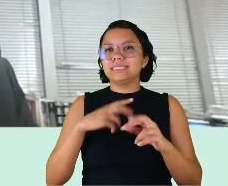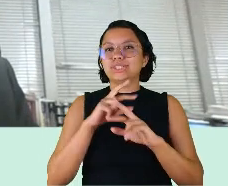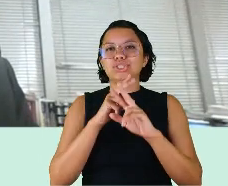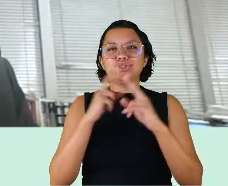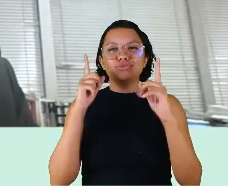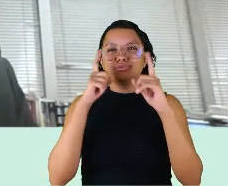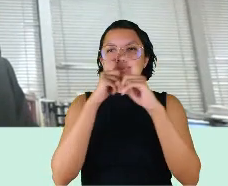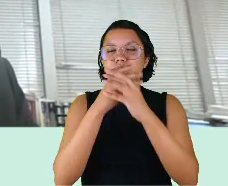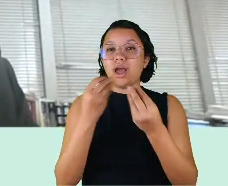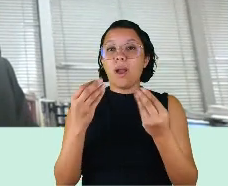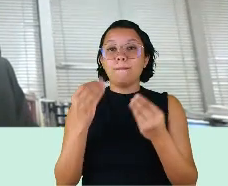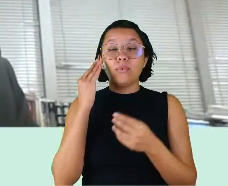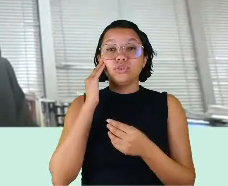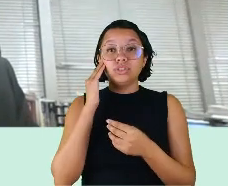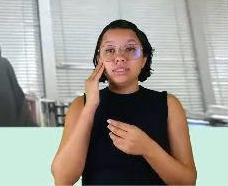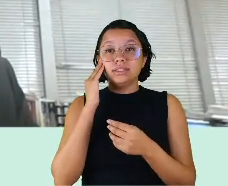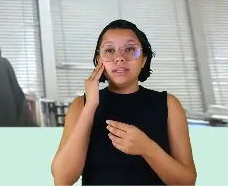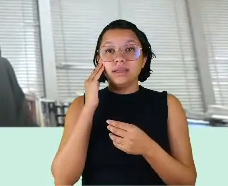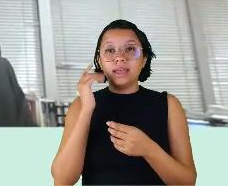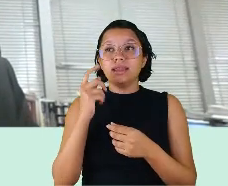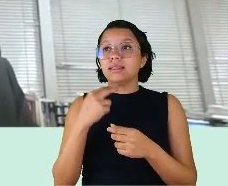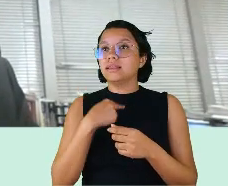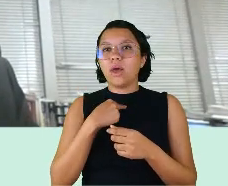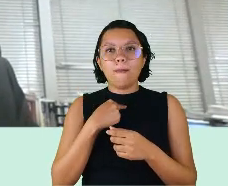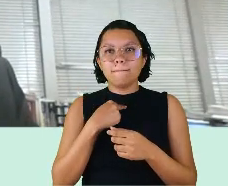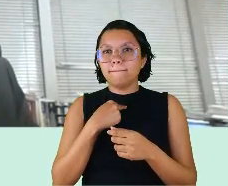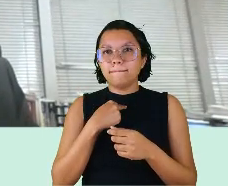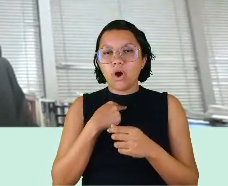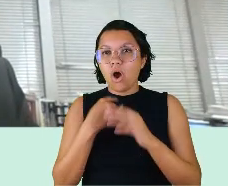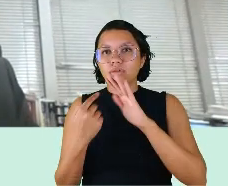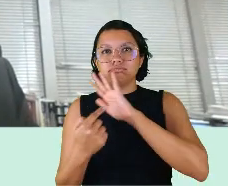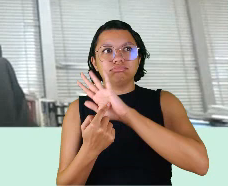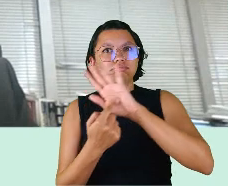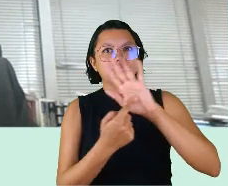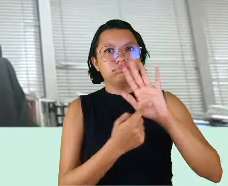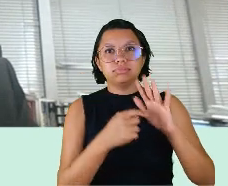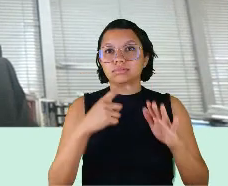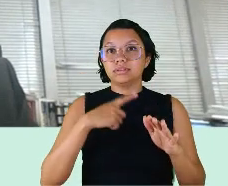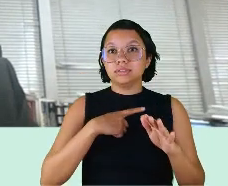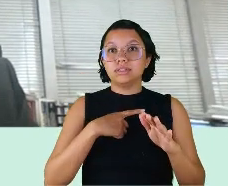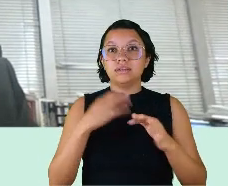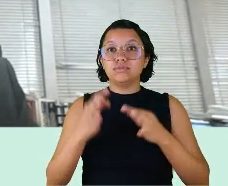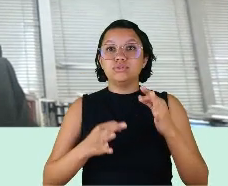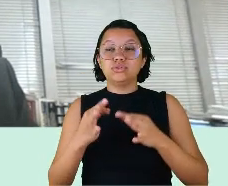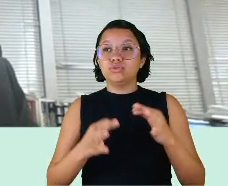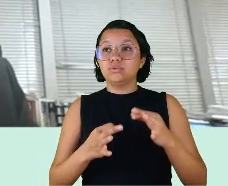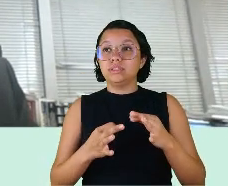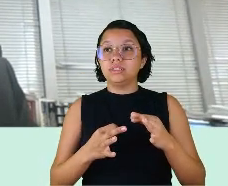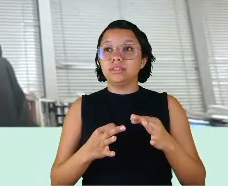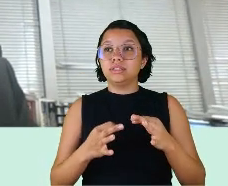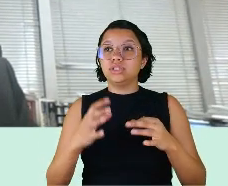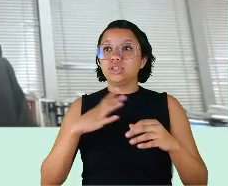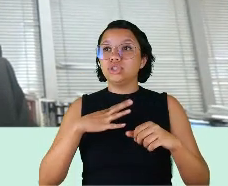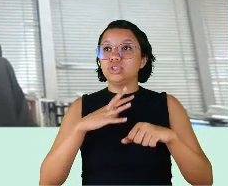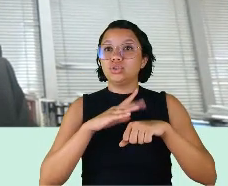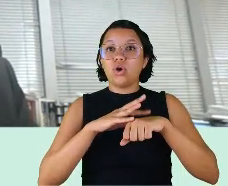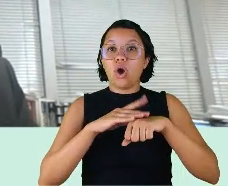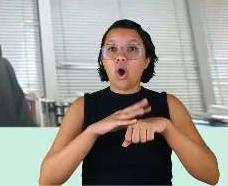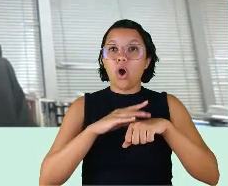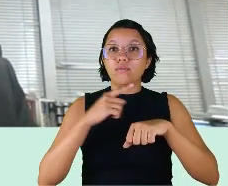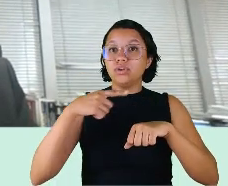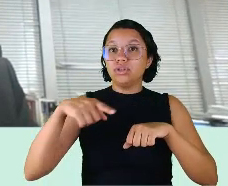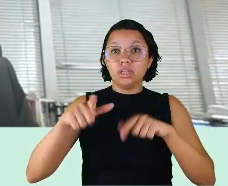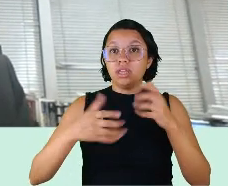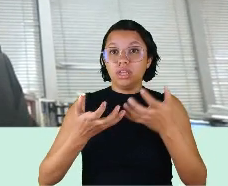grande dificuldade de compreender que ele não pode se expor, né? A gente teve juízes que contraíram Covid e queriam